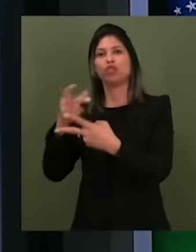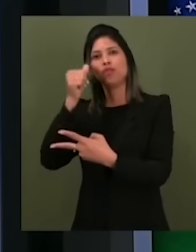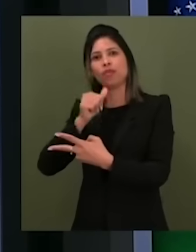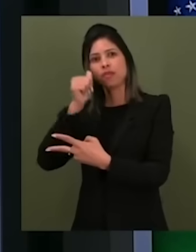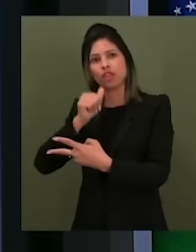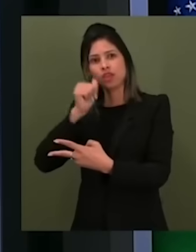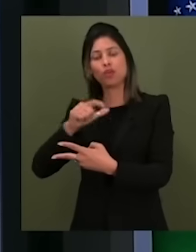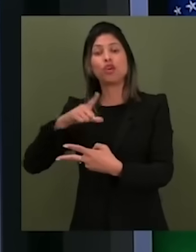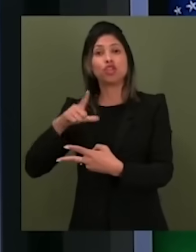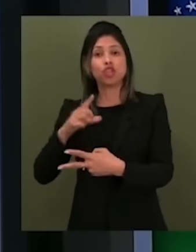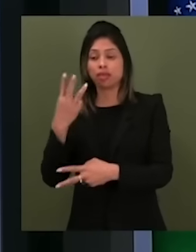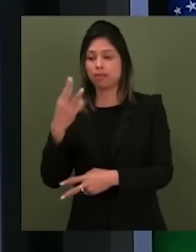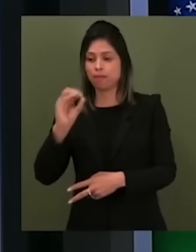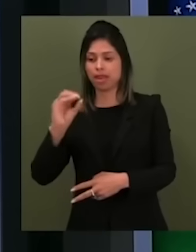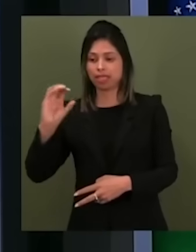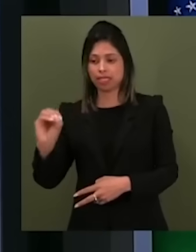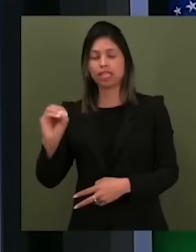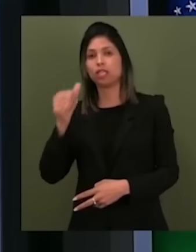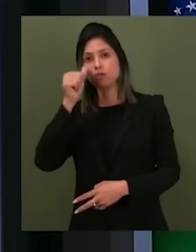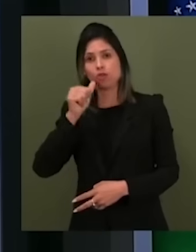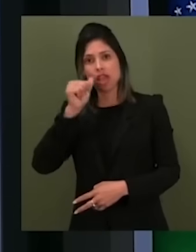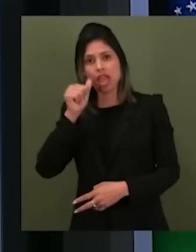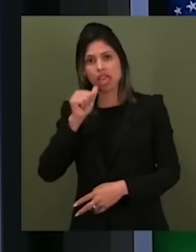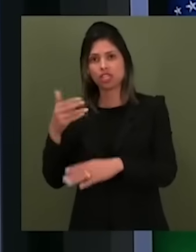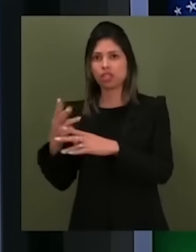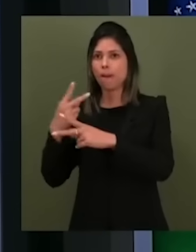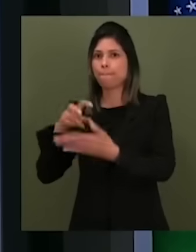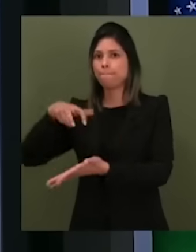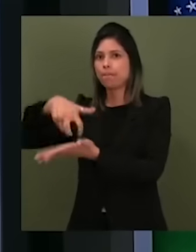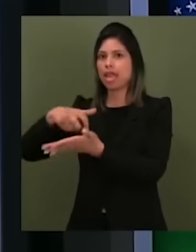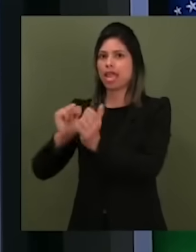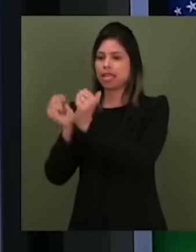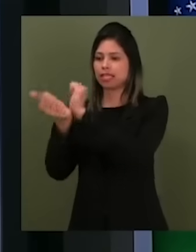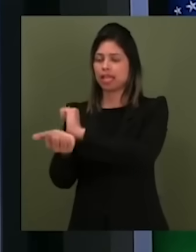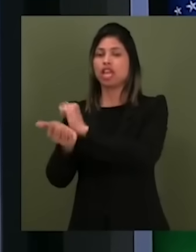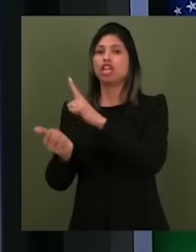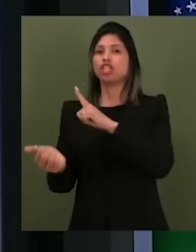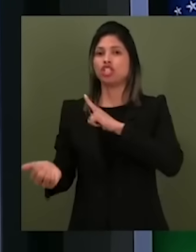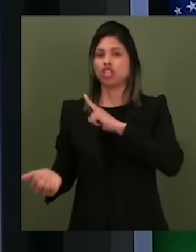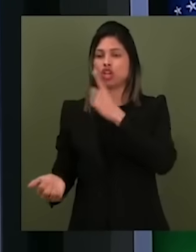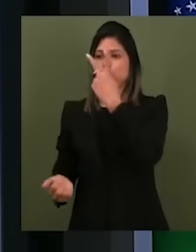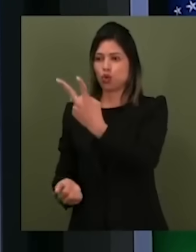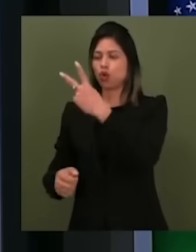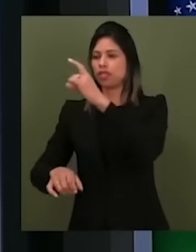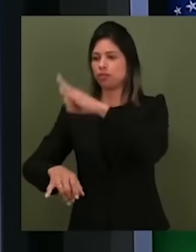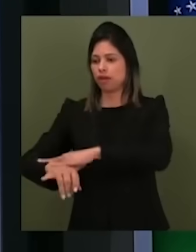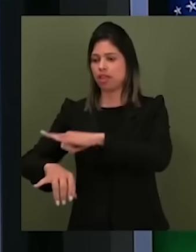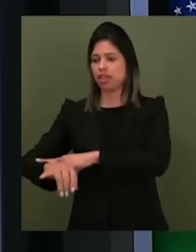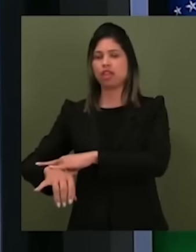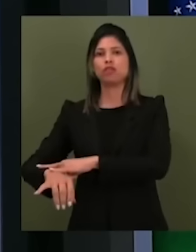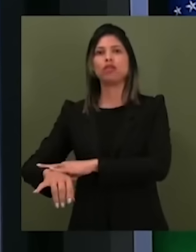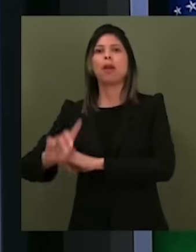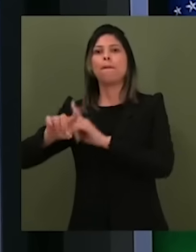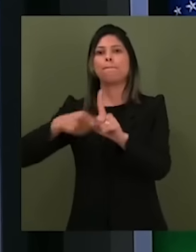segregadas com dois banheiros, mais 300 em outro, dois banheiros, mais 300 em